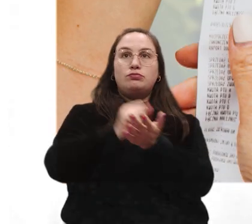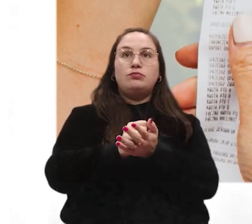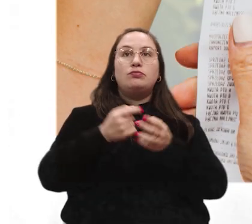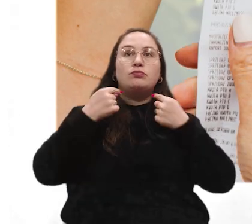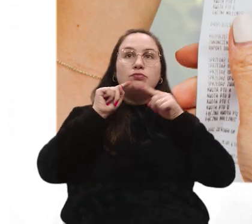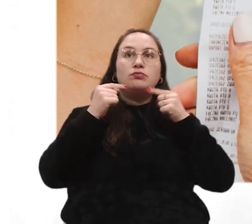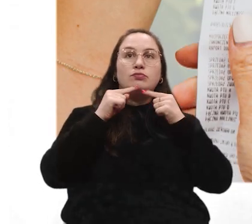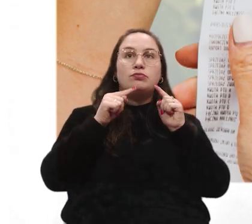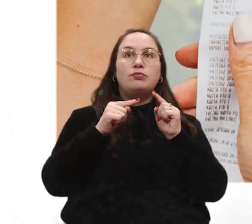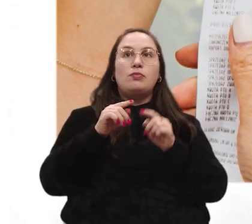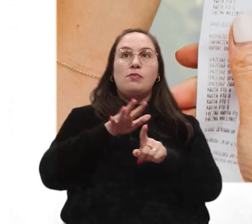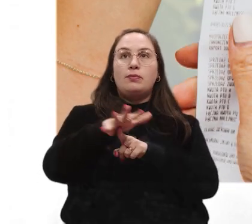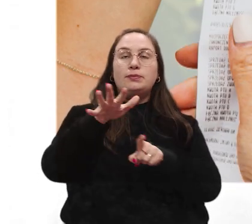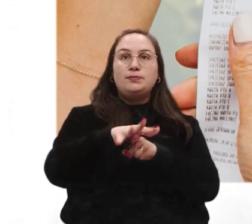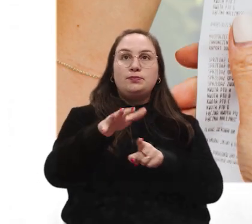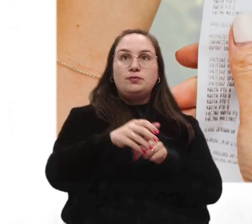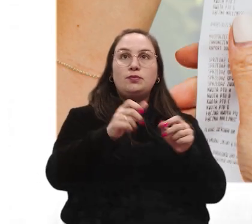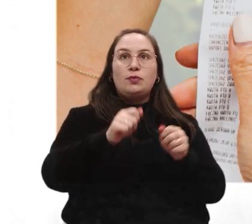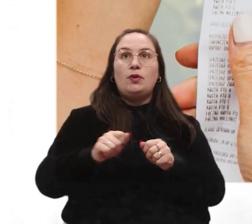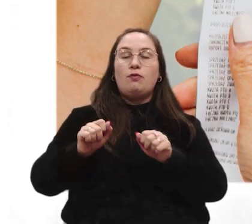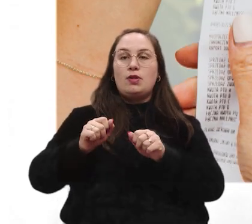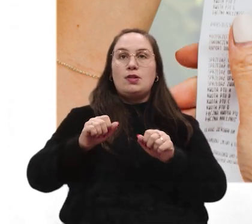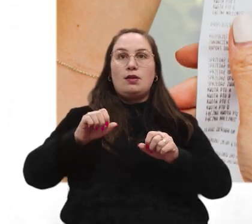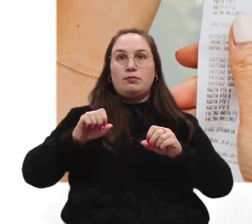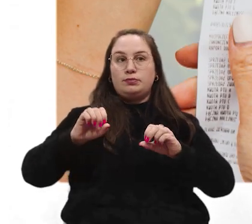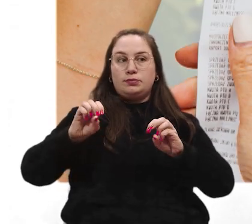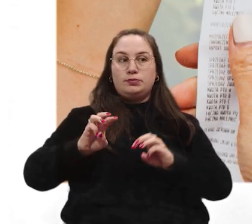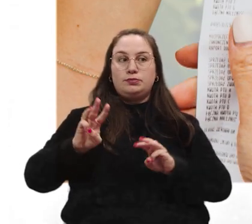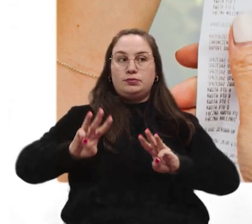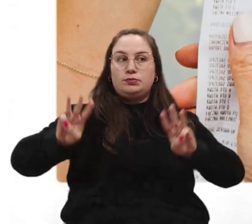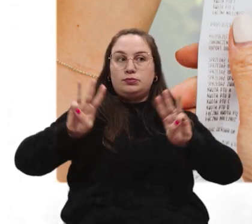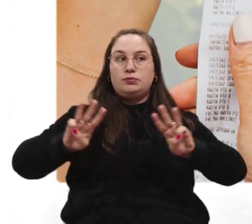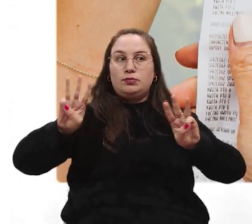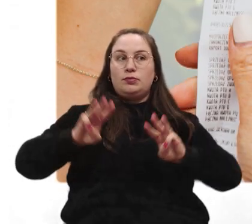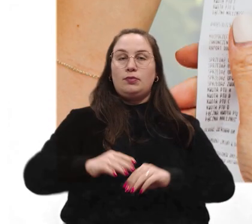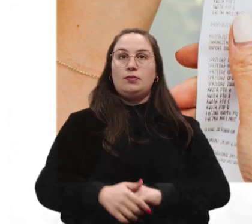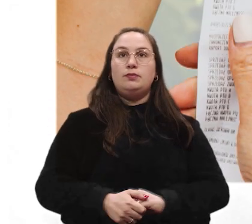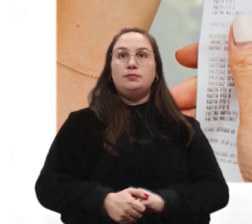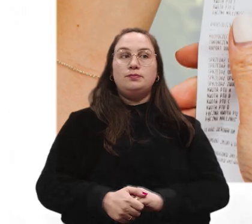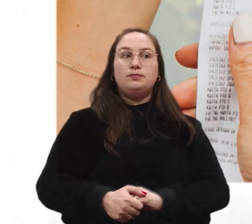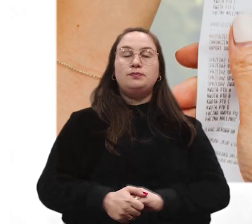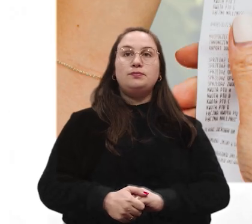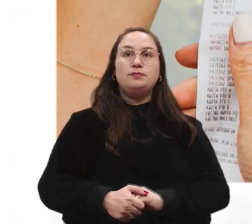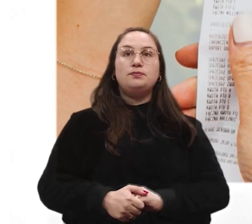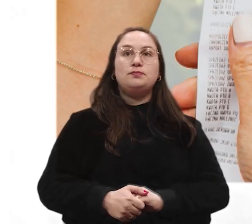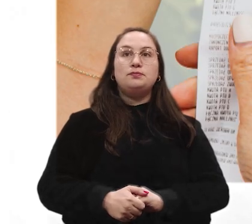de reclamação de demandas podem ser feitos pelo site